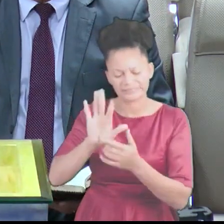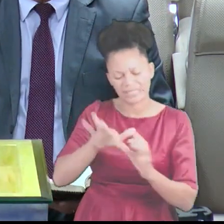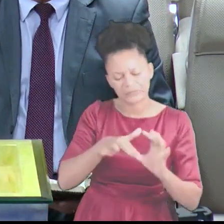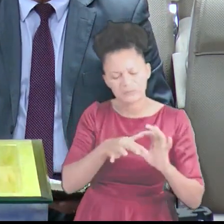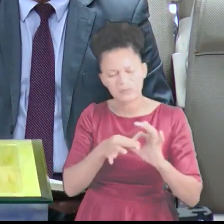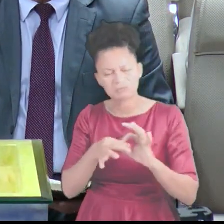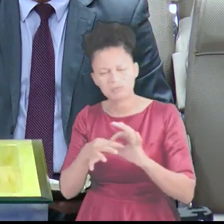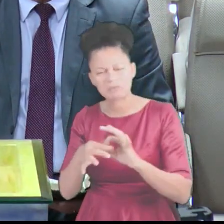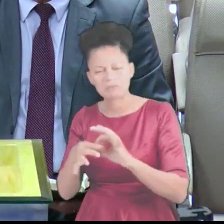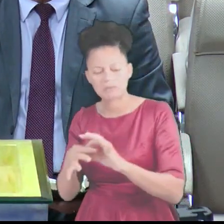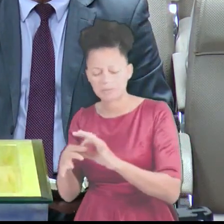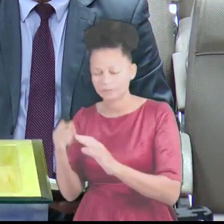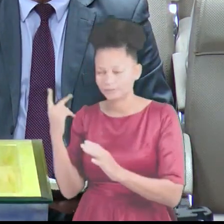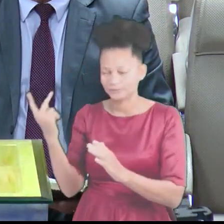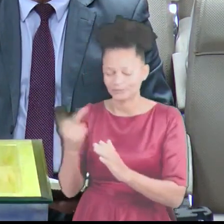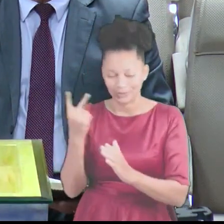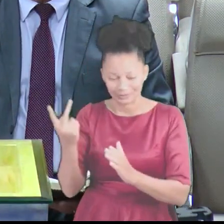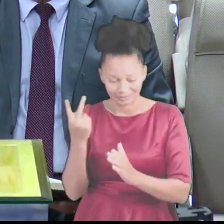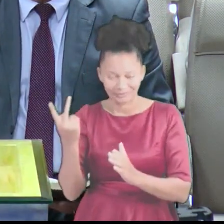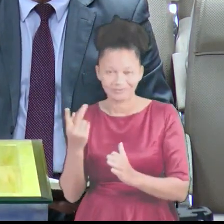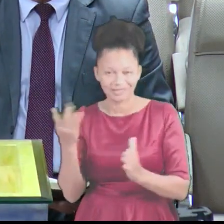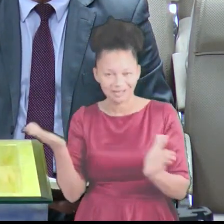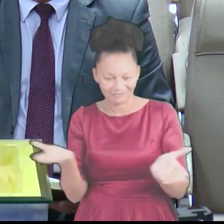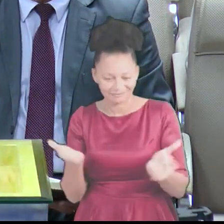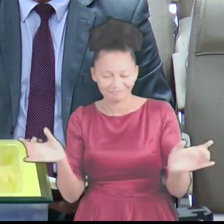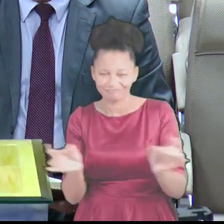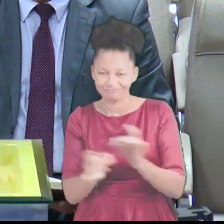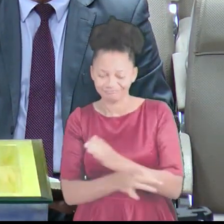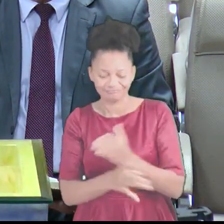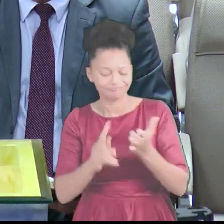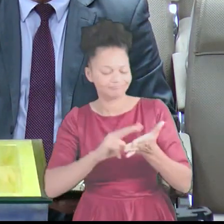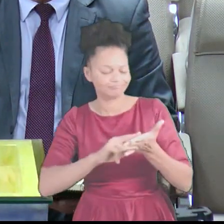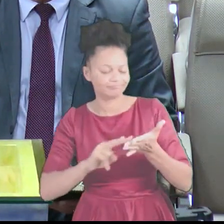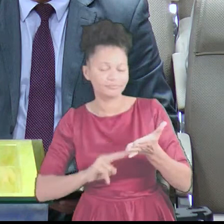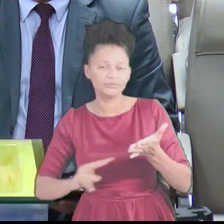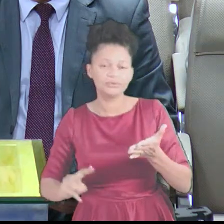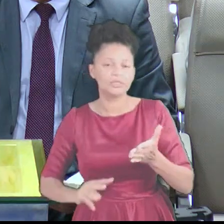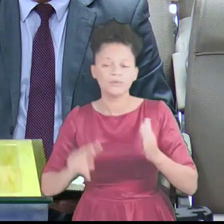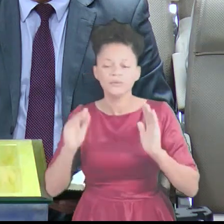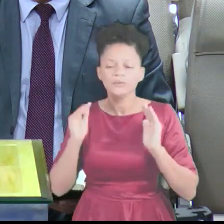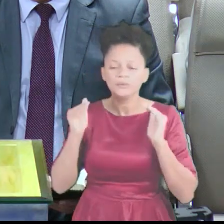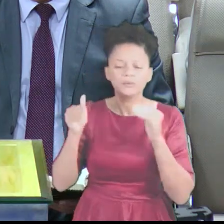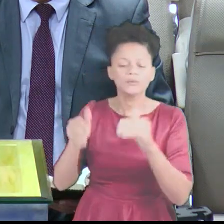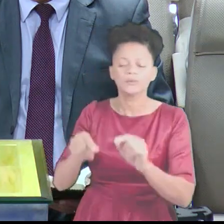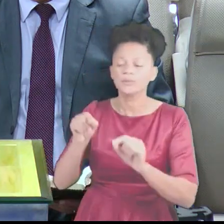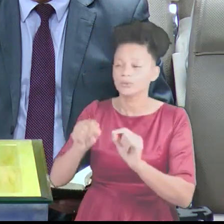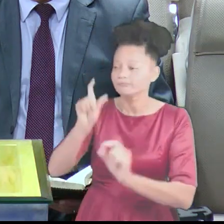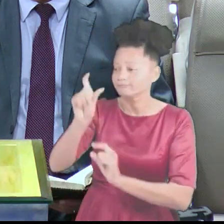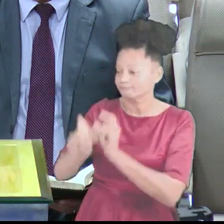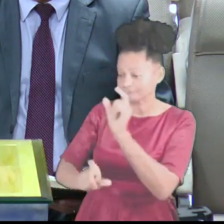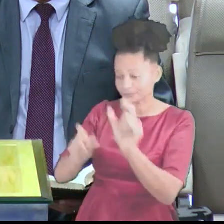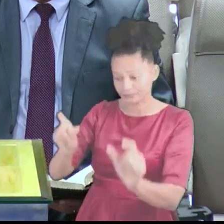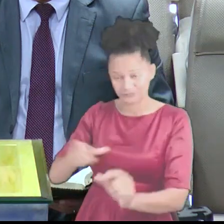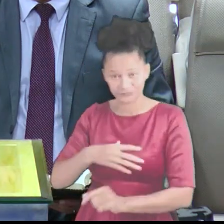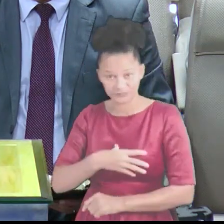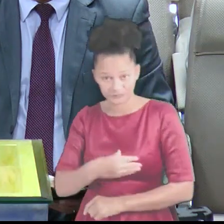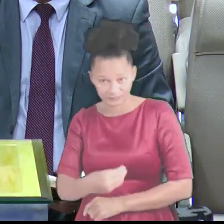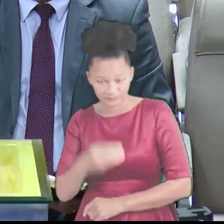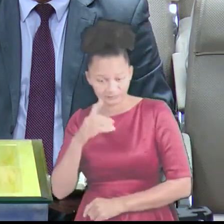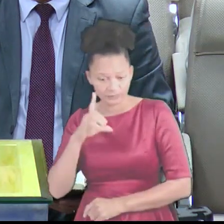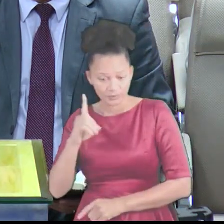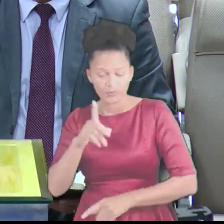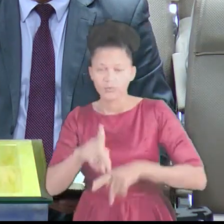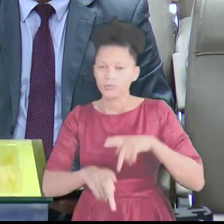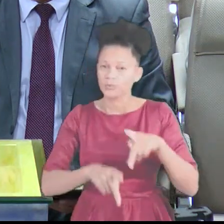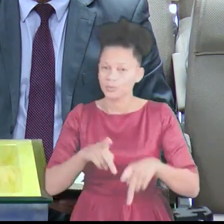contexto histórico em que acabamos de ler, acerca dos filhos de Deus, o povo de Israel,